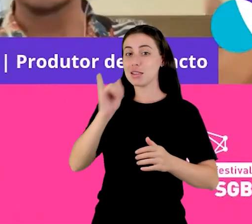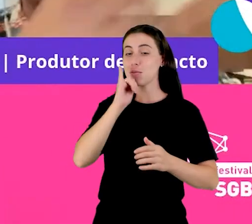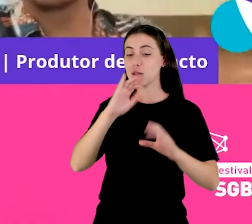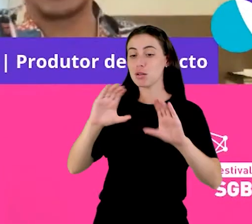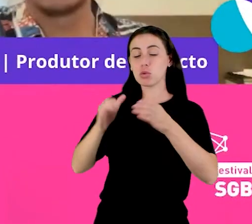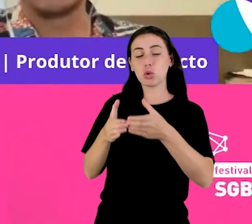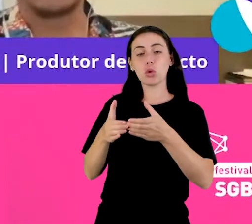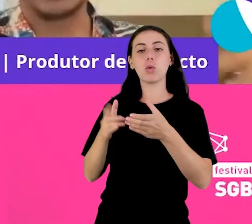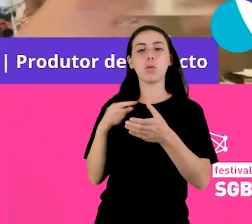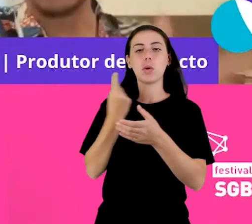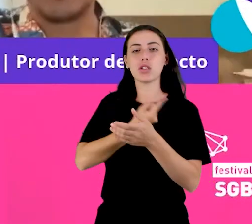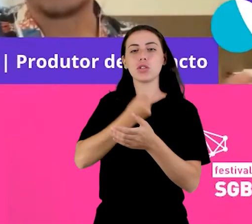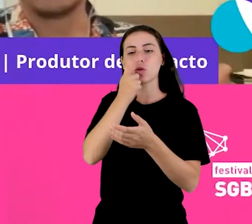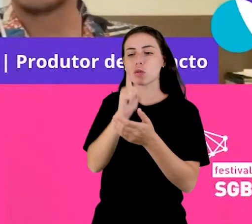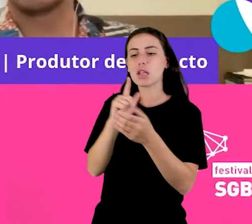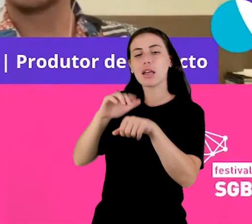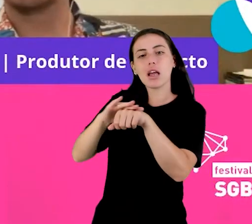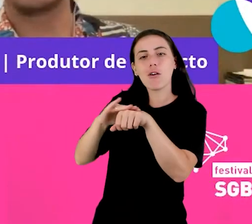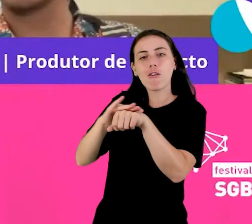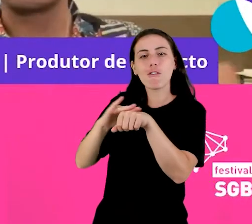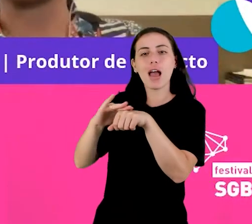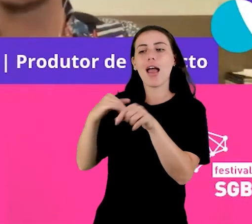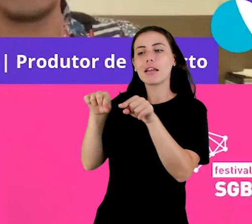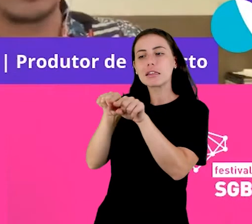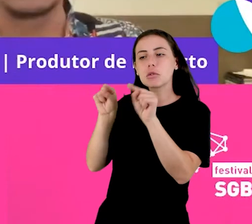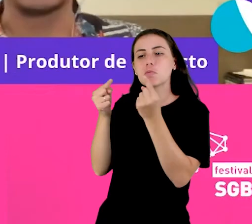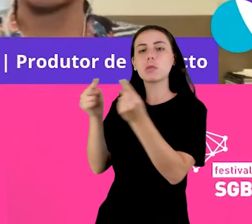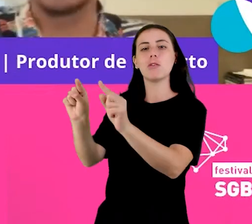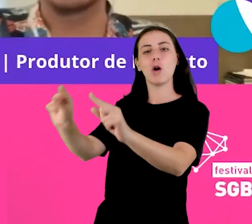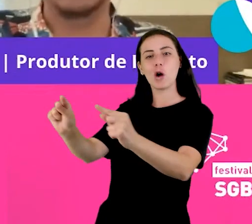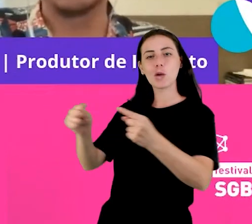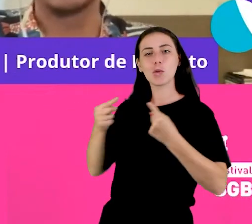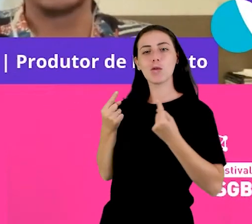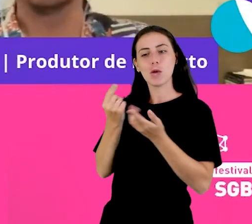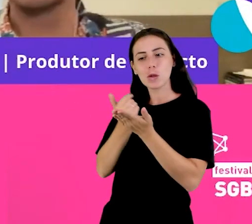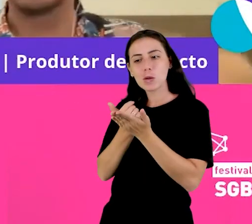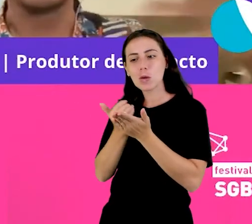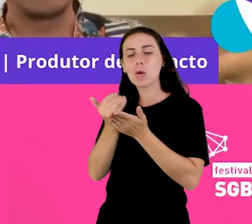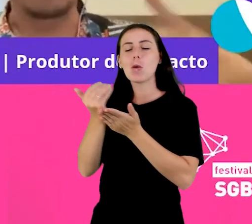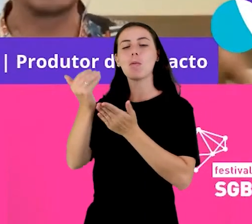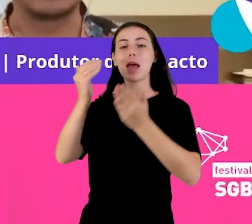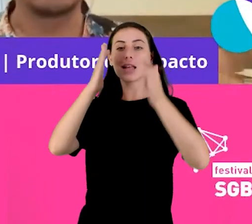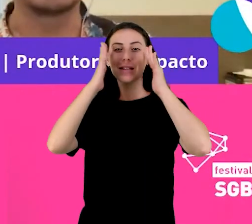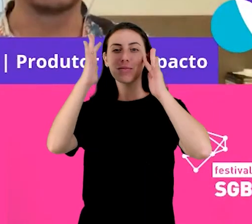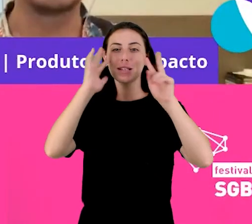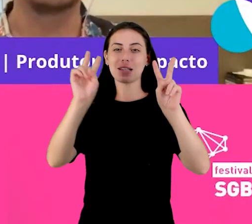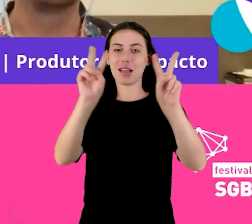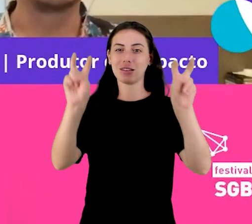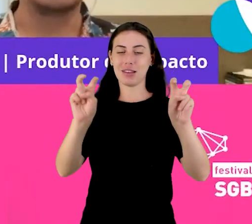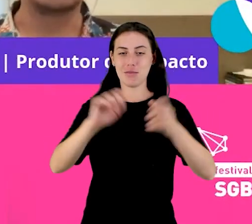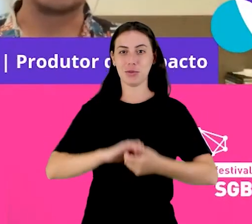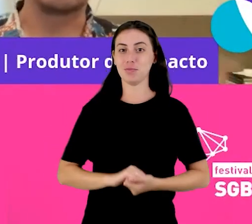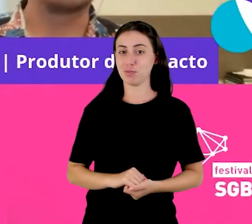pode começar a montar, sei lá, um grupo, você pode ir questionar a sua escola, se no caso de jovens ali, você pode começar a realmente se